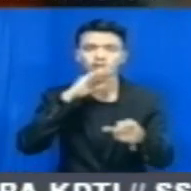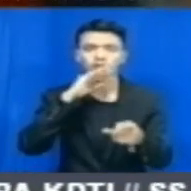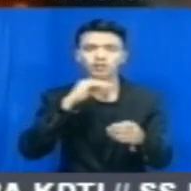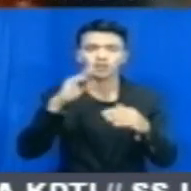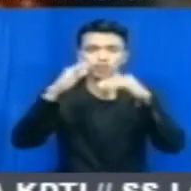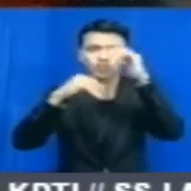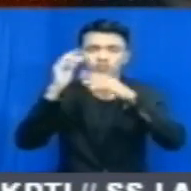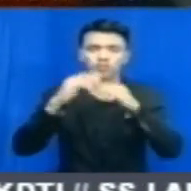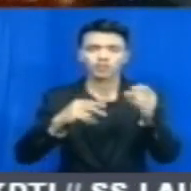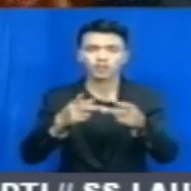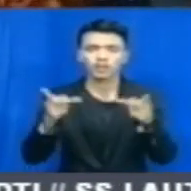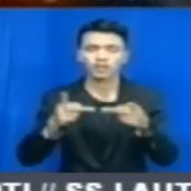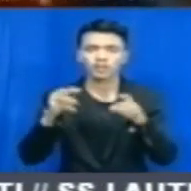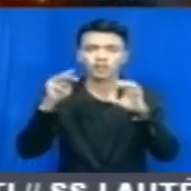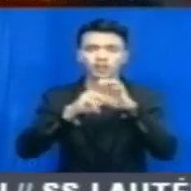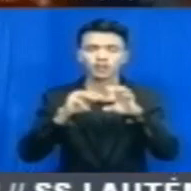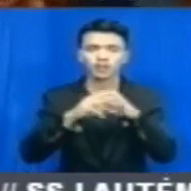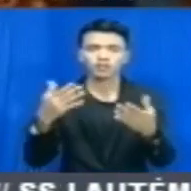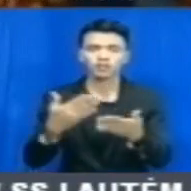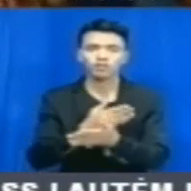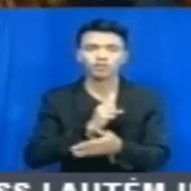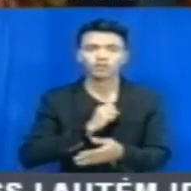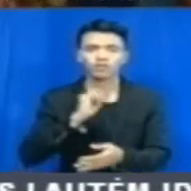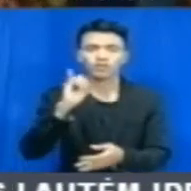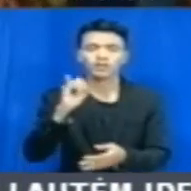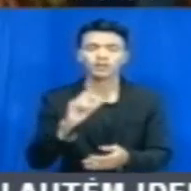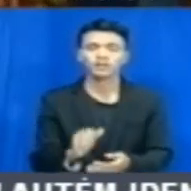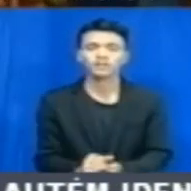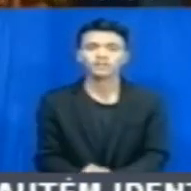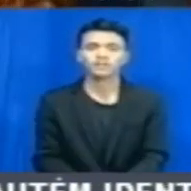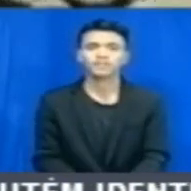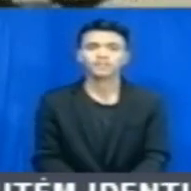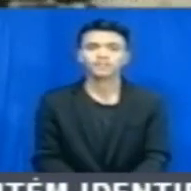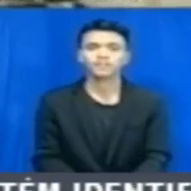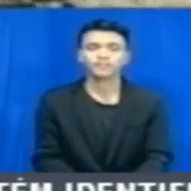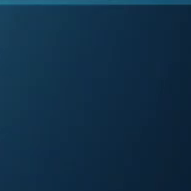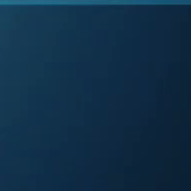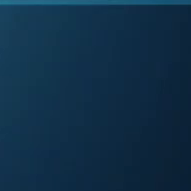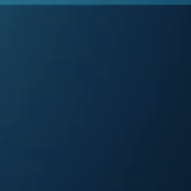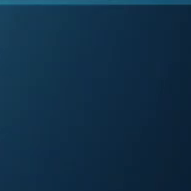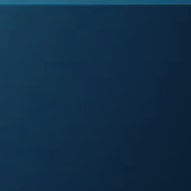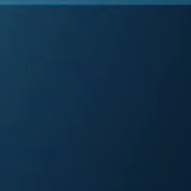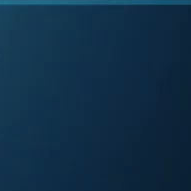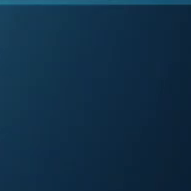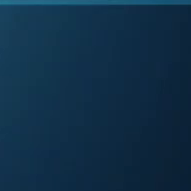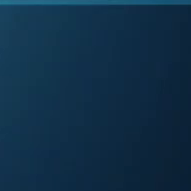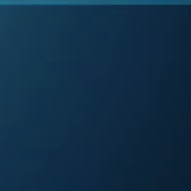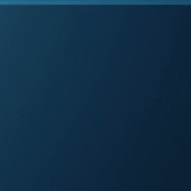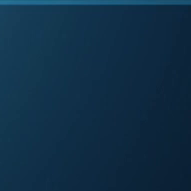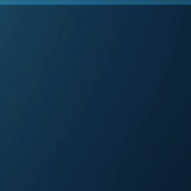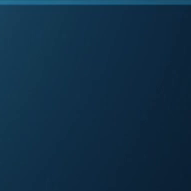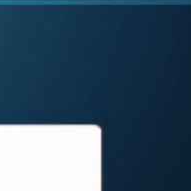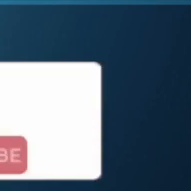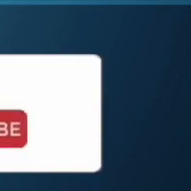konstrui ia area mercado foun suai. Hosi Kovalima, Santiago Moniz, ba RTTLI. Atu retang